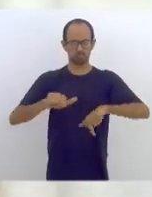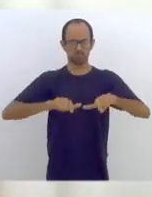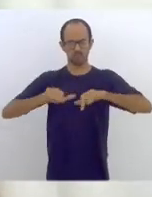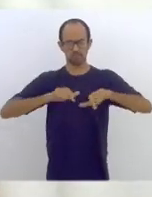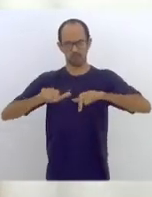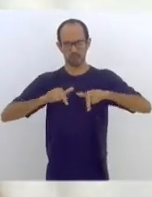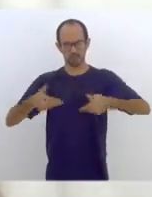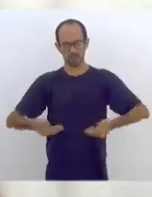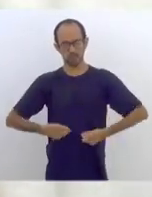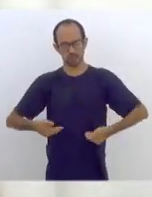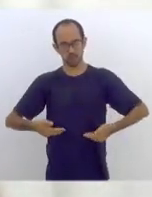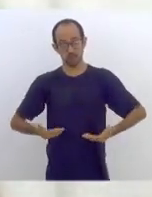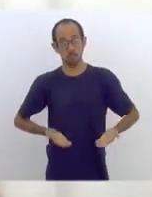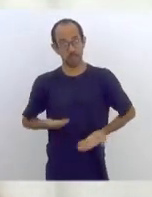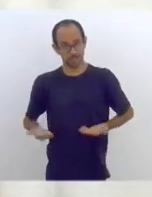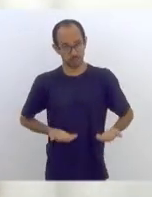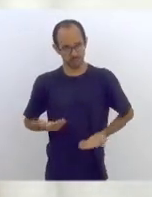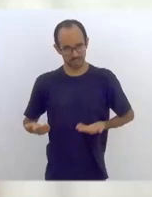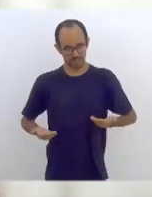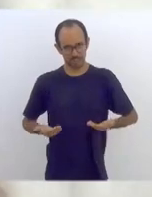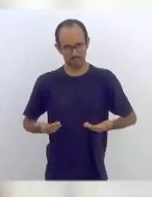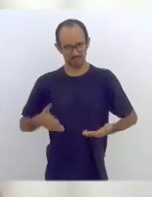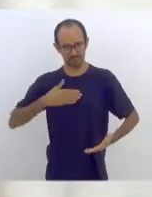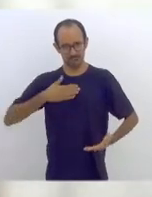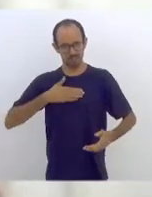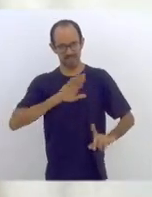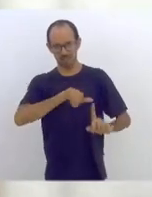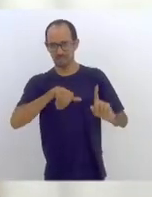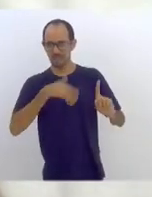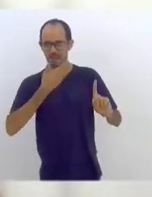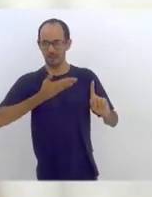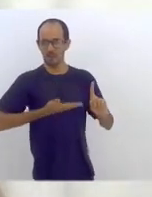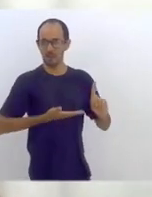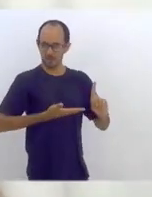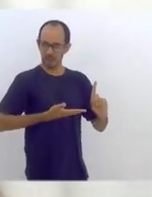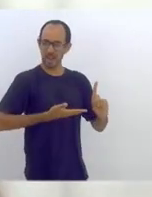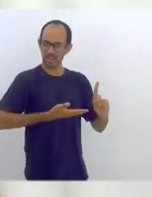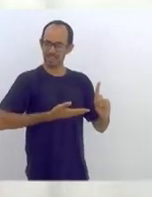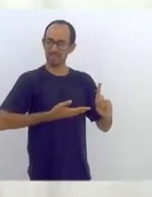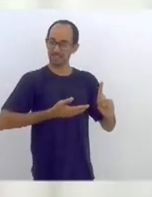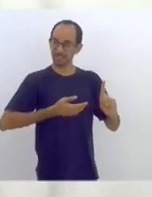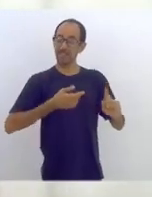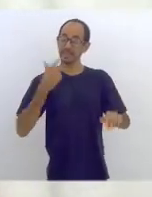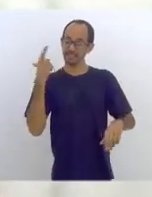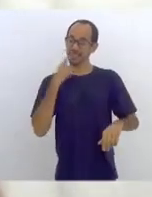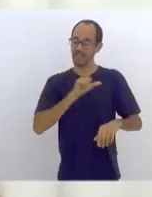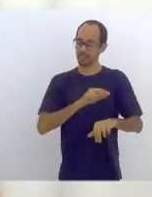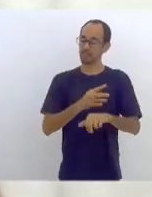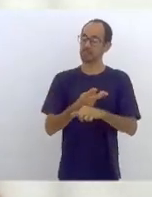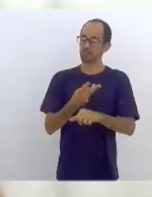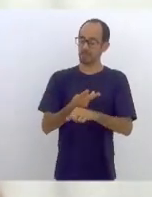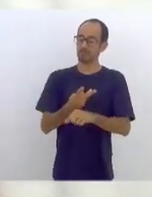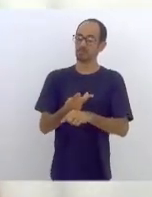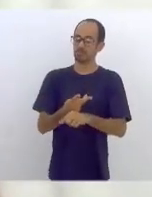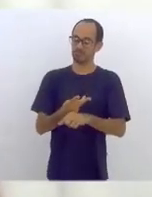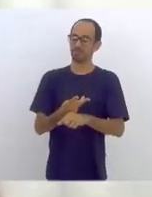domésticas. Então, para mim, é uma honra ser uma das ganhadoras desse prêmio.